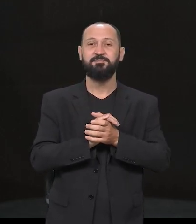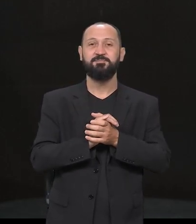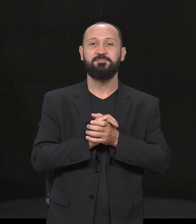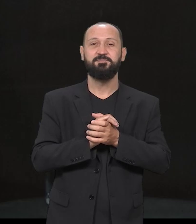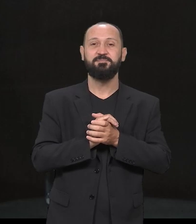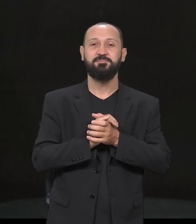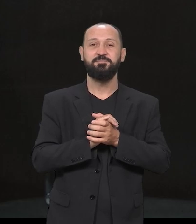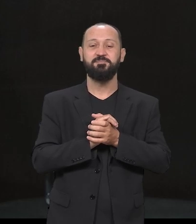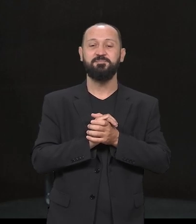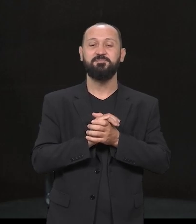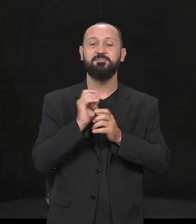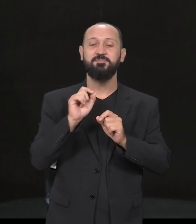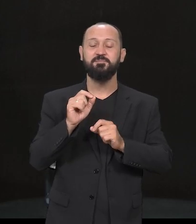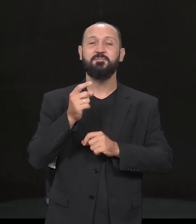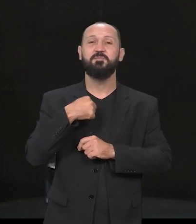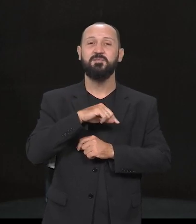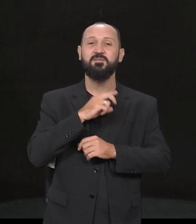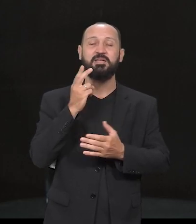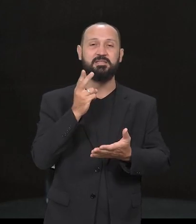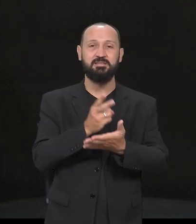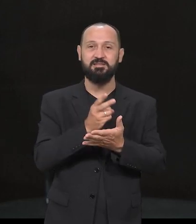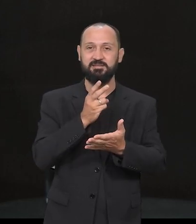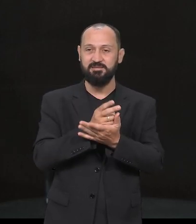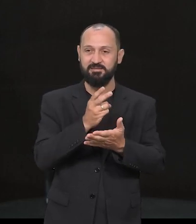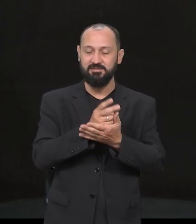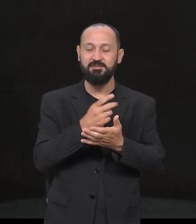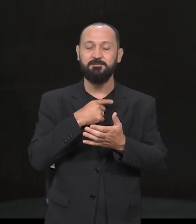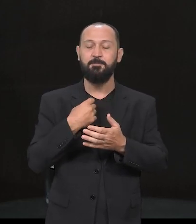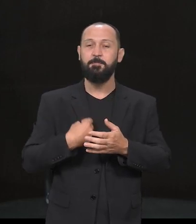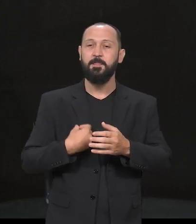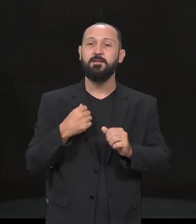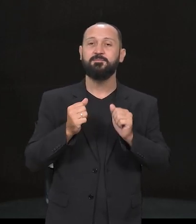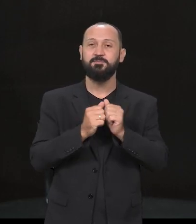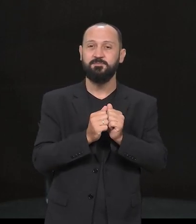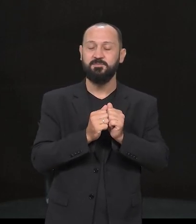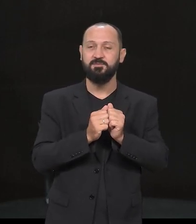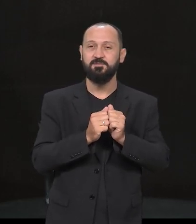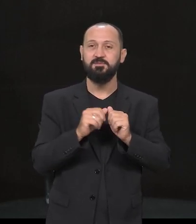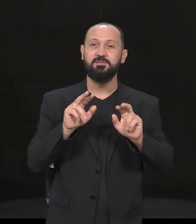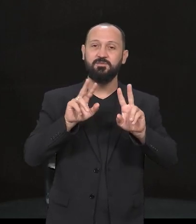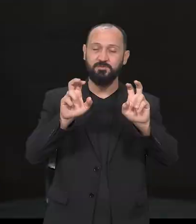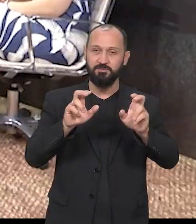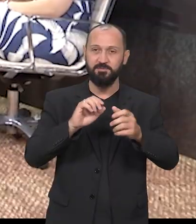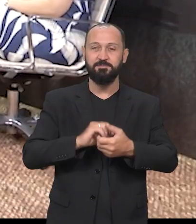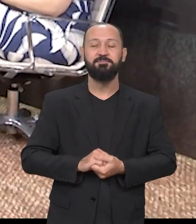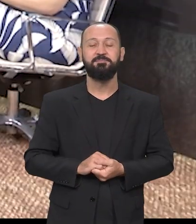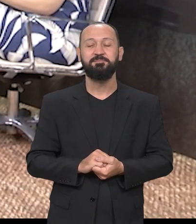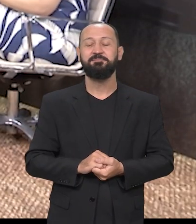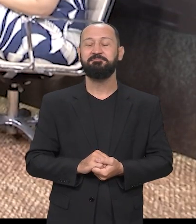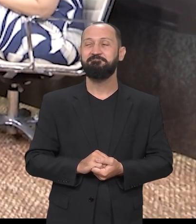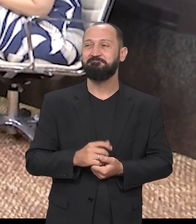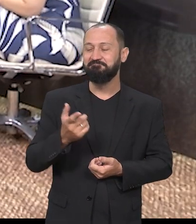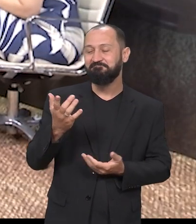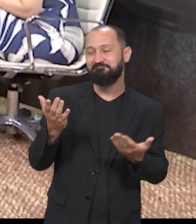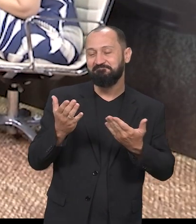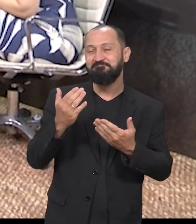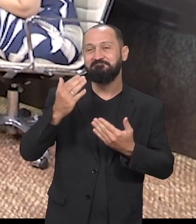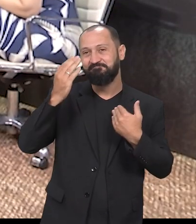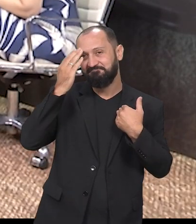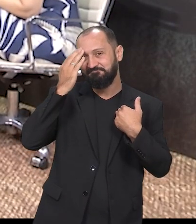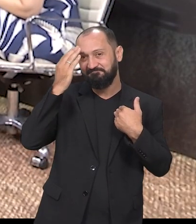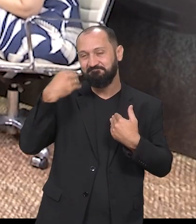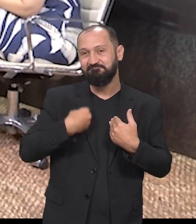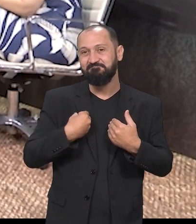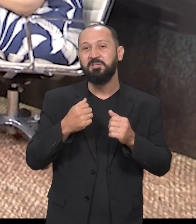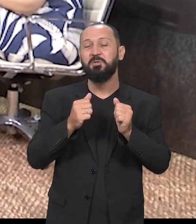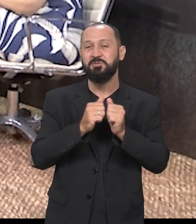E que a gente vai estar sempre presente nessa função. Rafaela, olha, muito